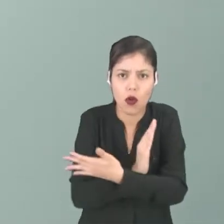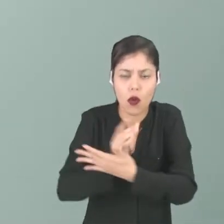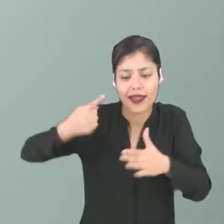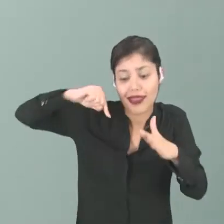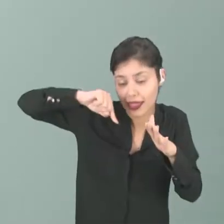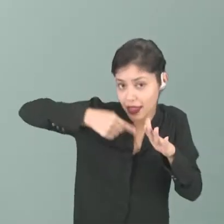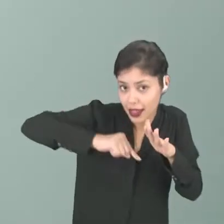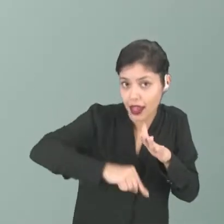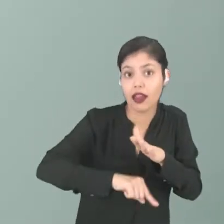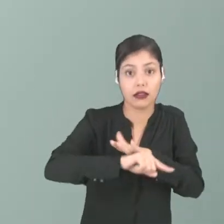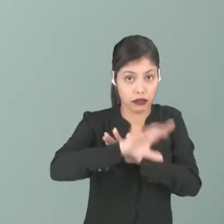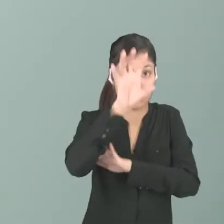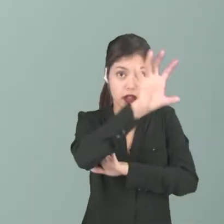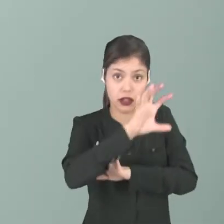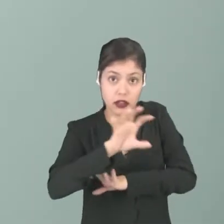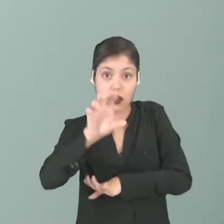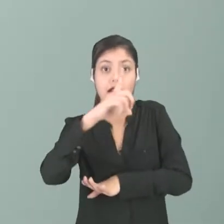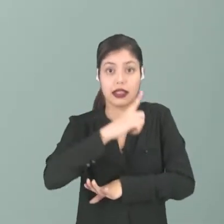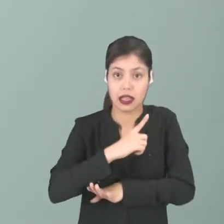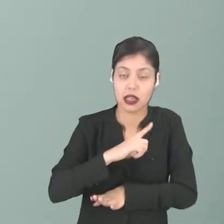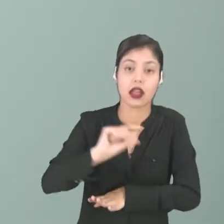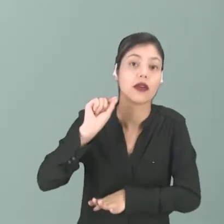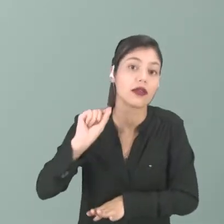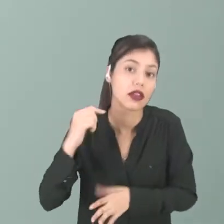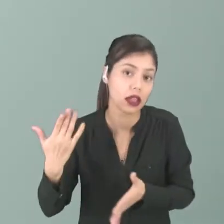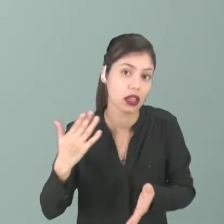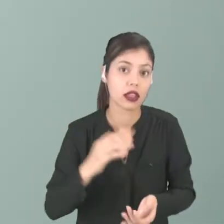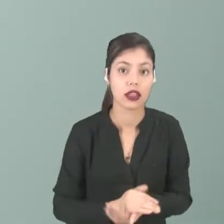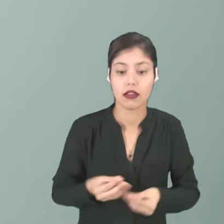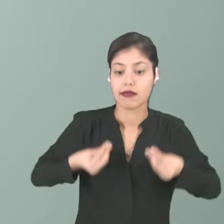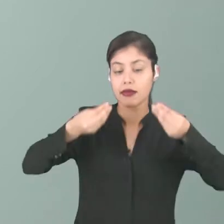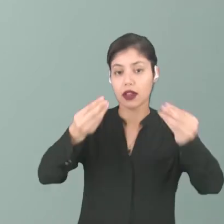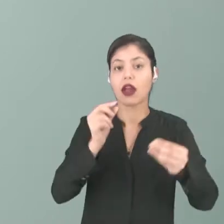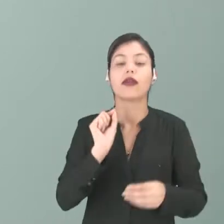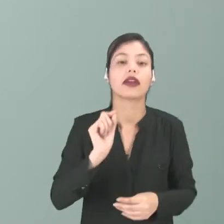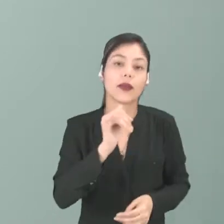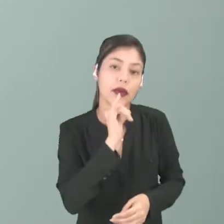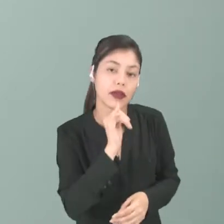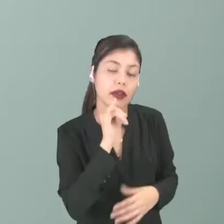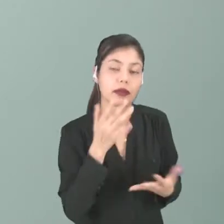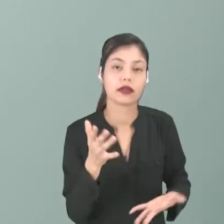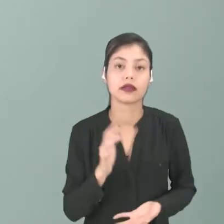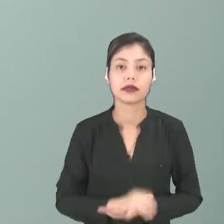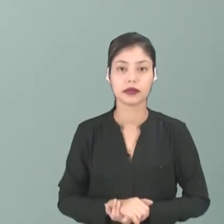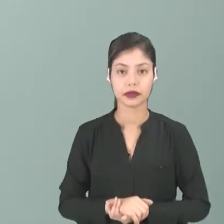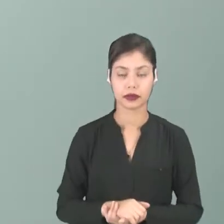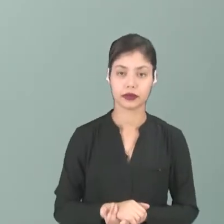dessa região, ocorreria o risco de entregar, por exemplo, para